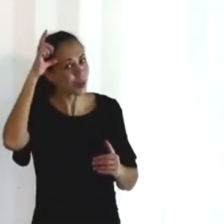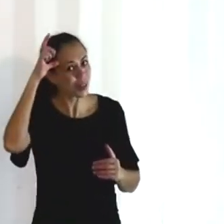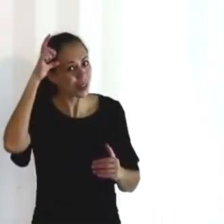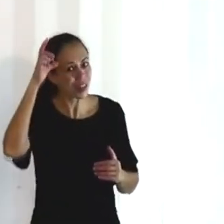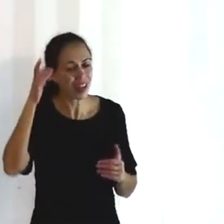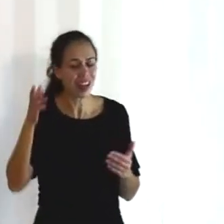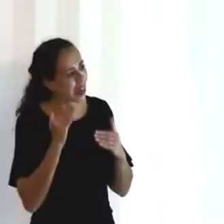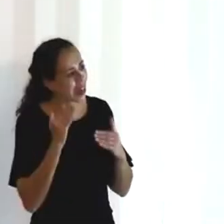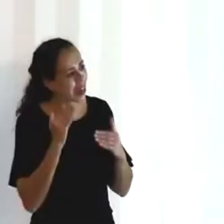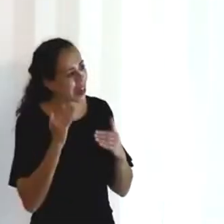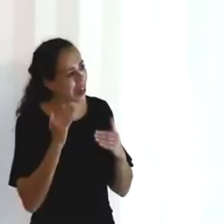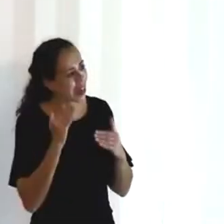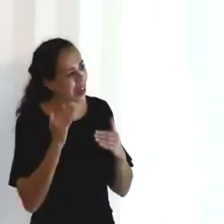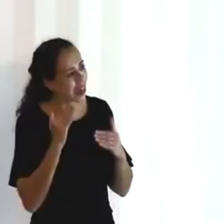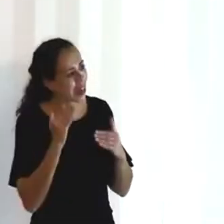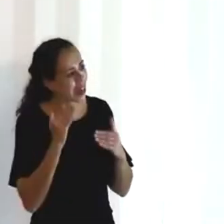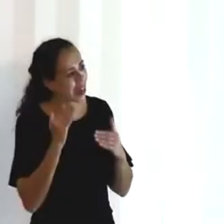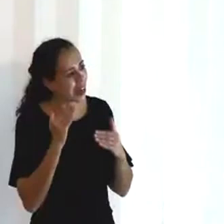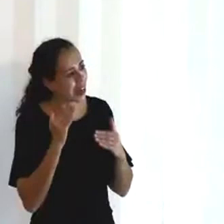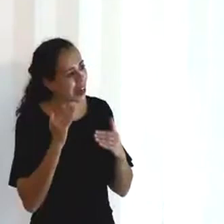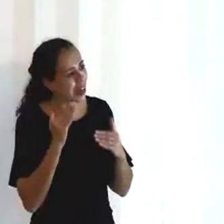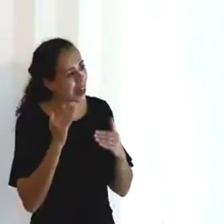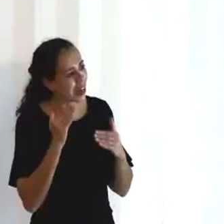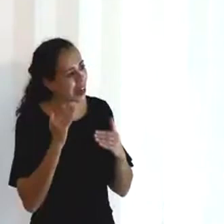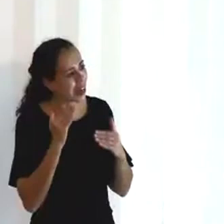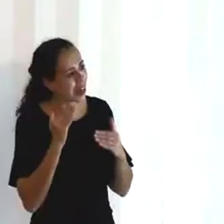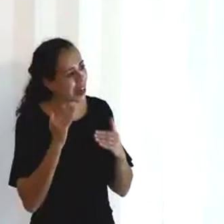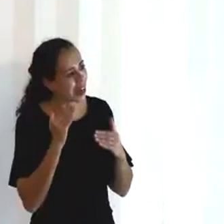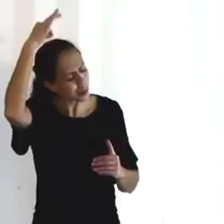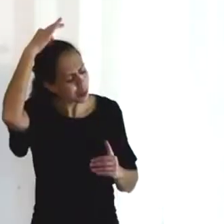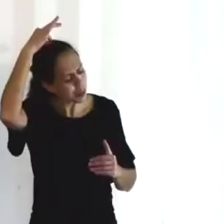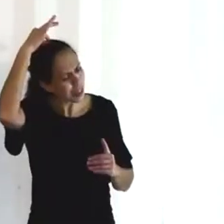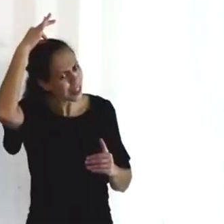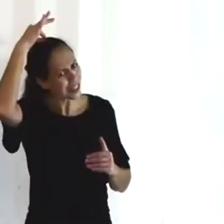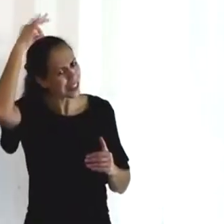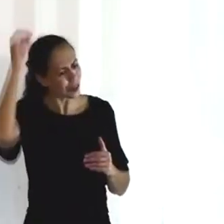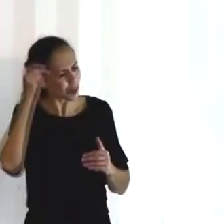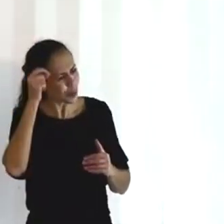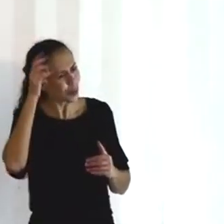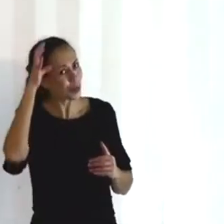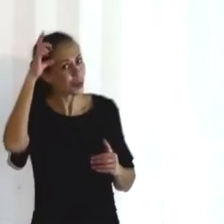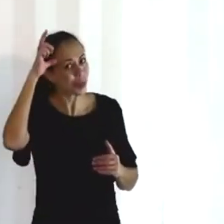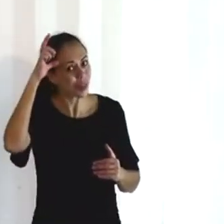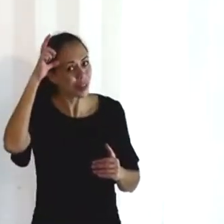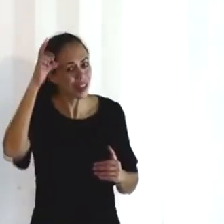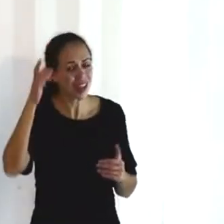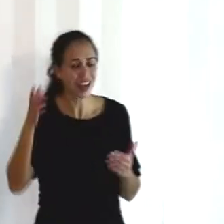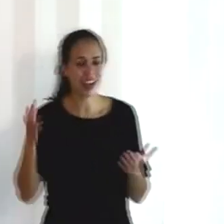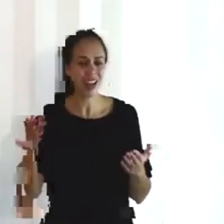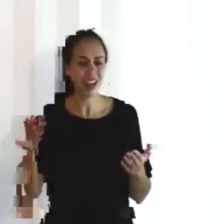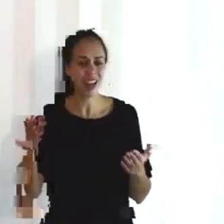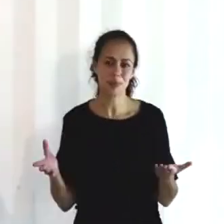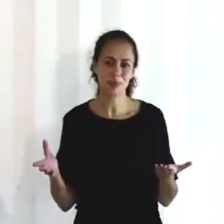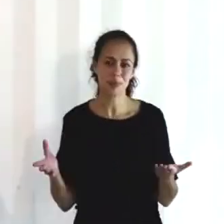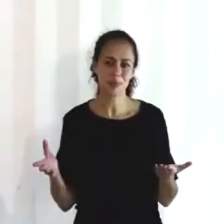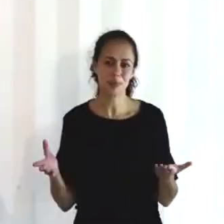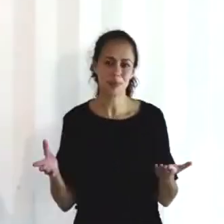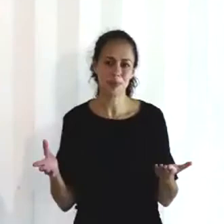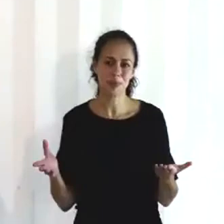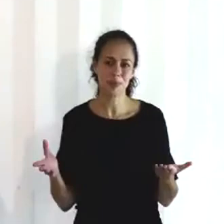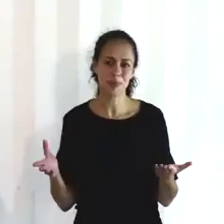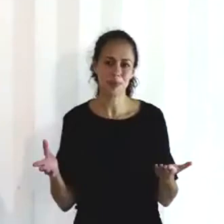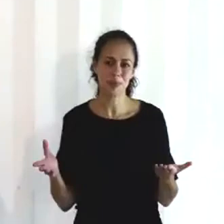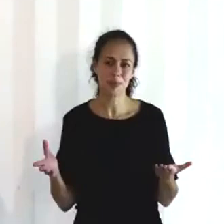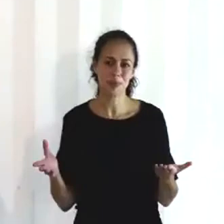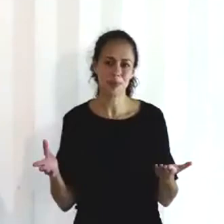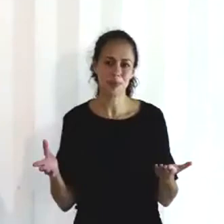as entregamos como se ao sistema da comunidade. Quando nós não nos importamos mais com elas, nós as entregamos como se elas fossem gentílicas